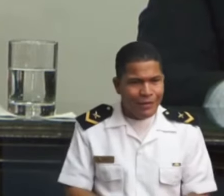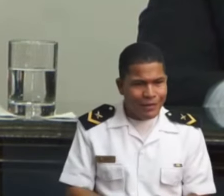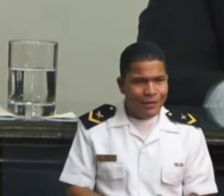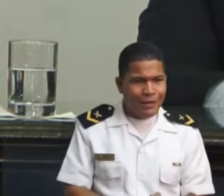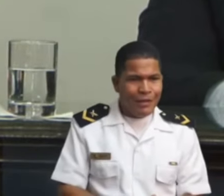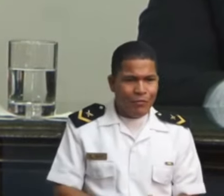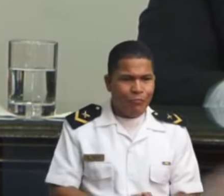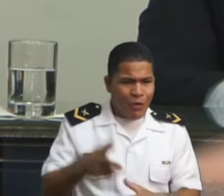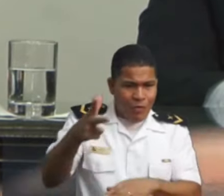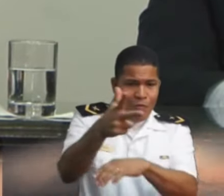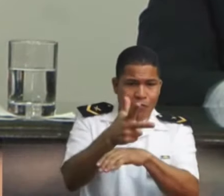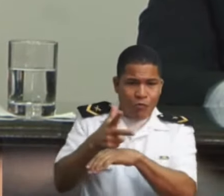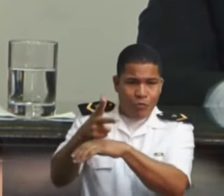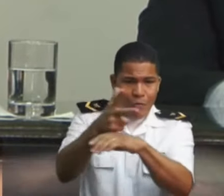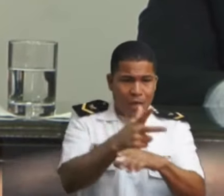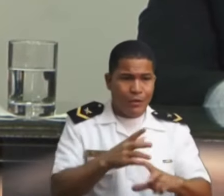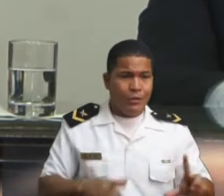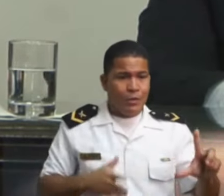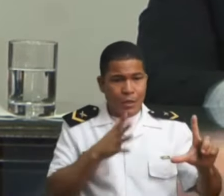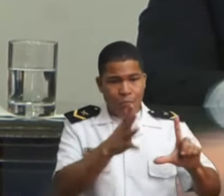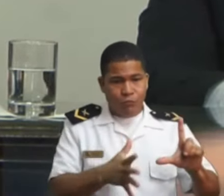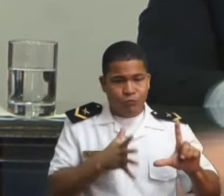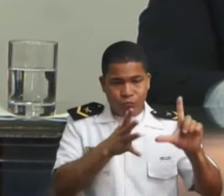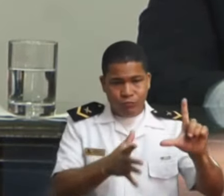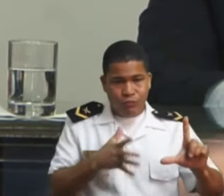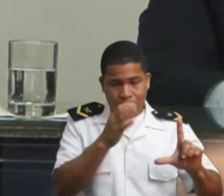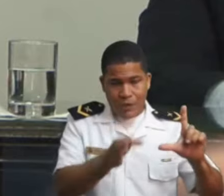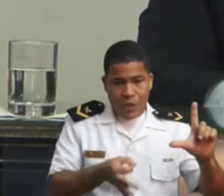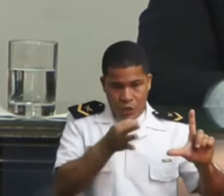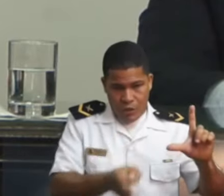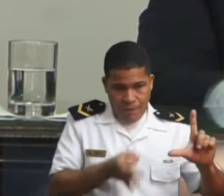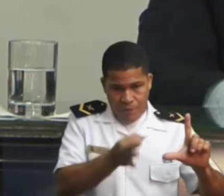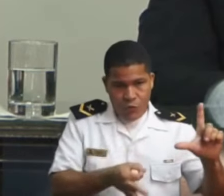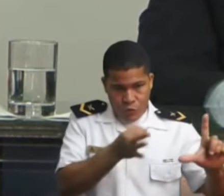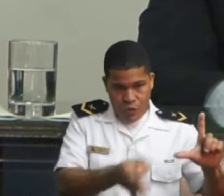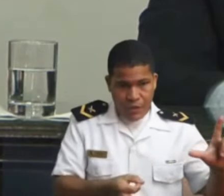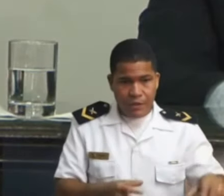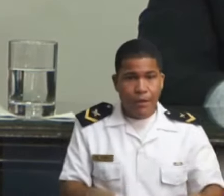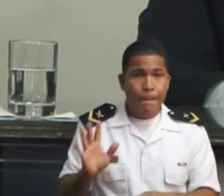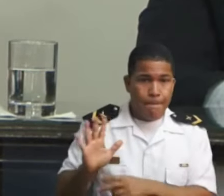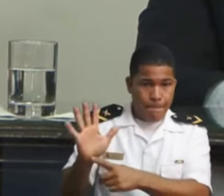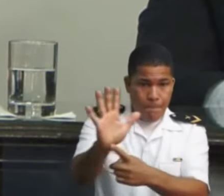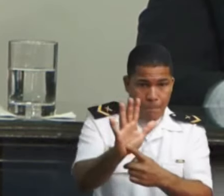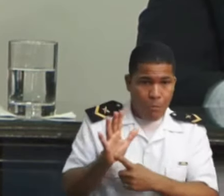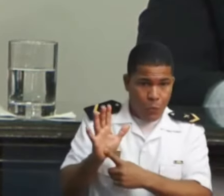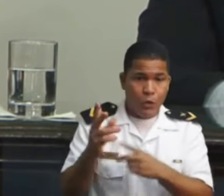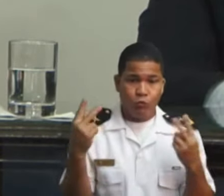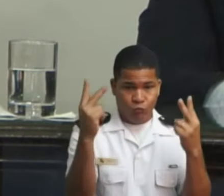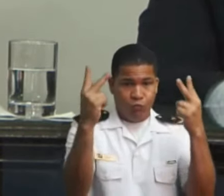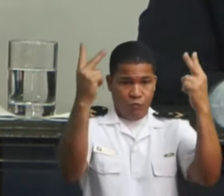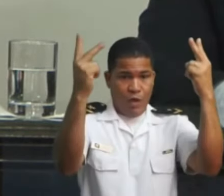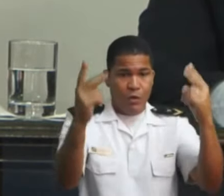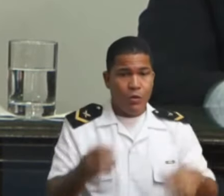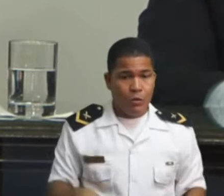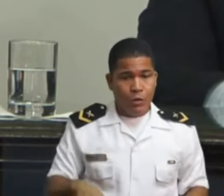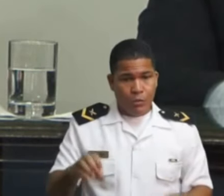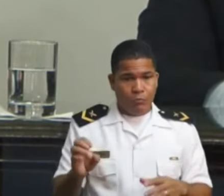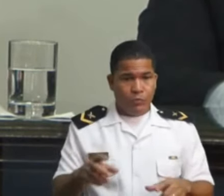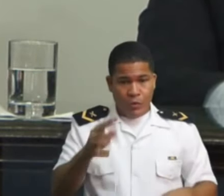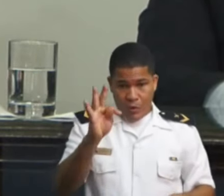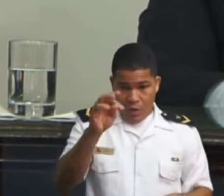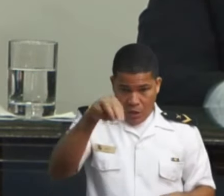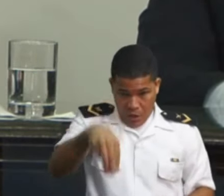porque mostra o valor que esse órgão público possui, mostra a eficiência que esse órgão público e